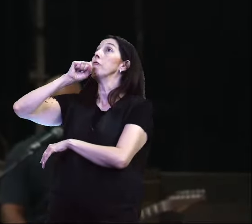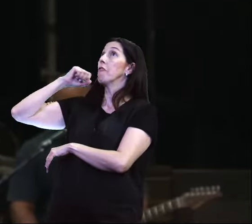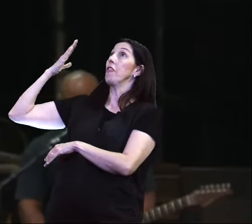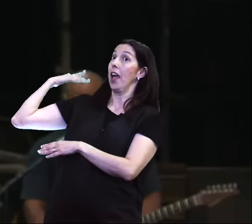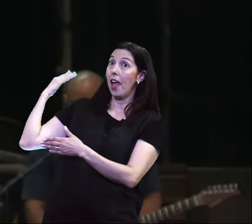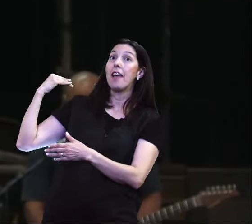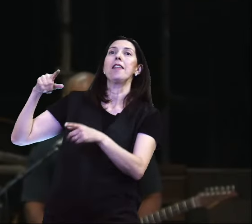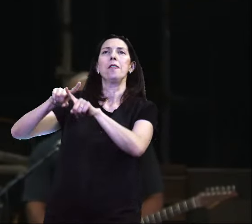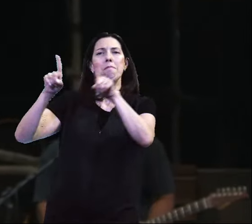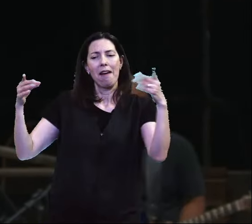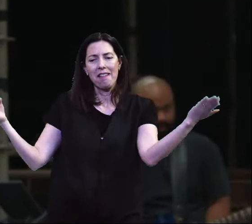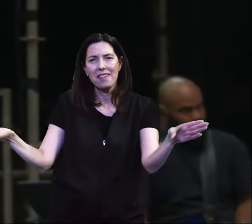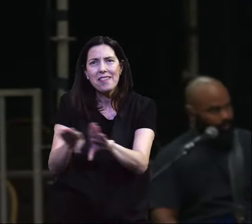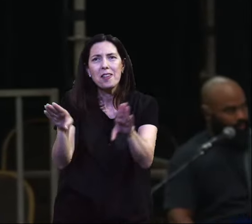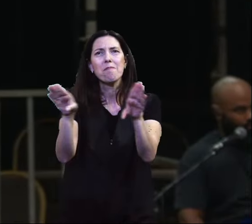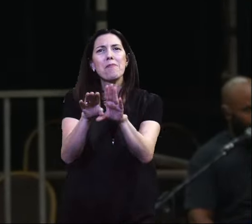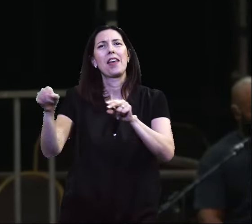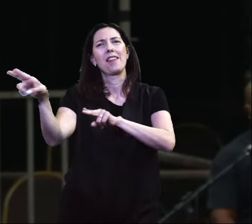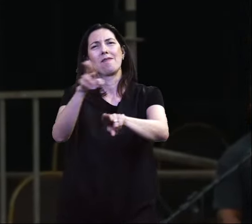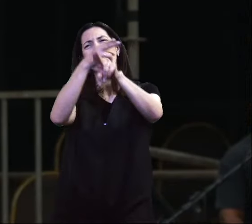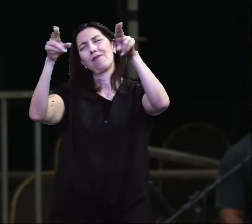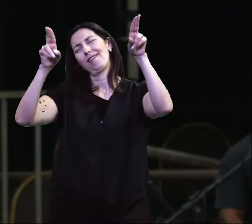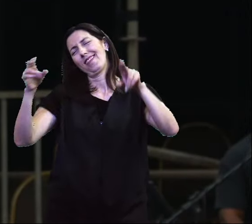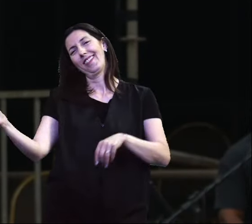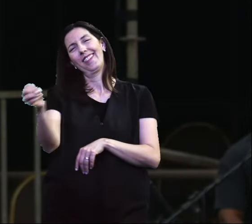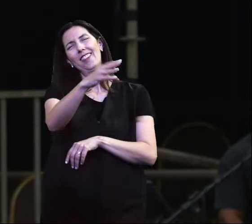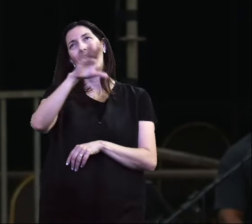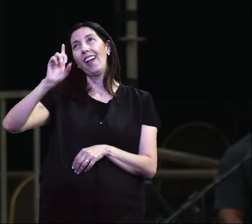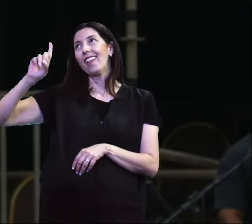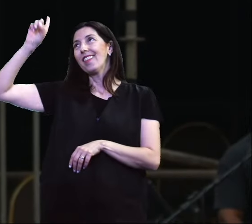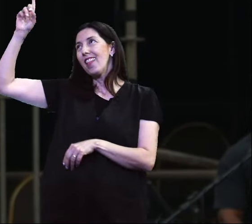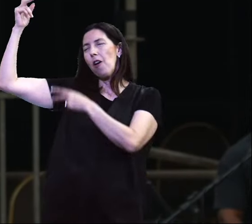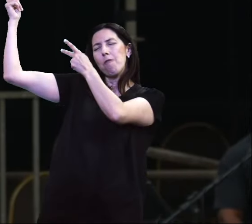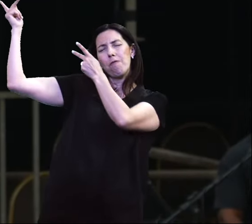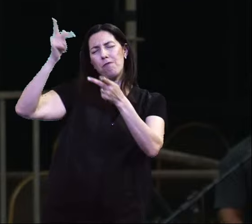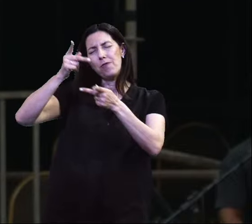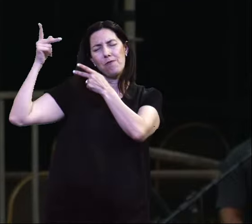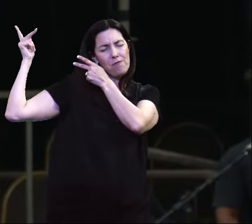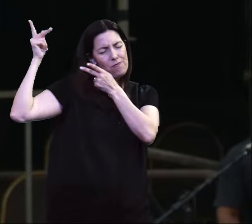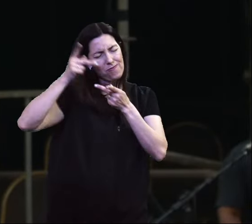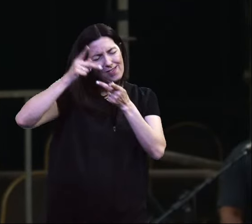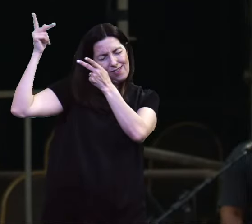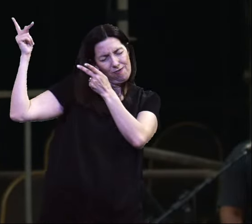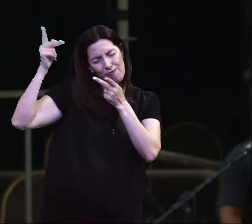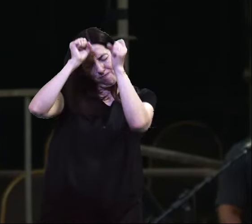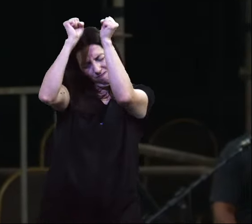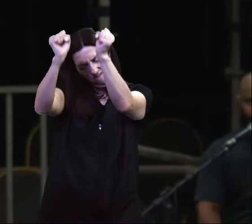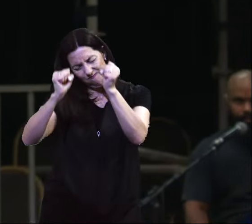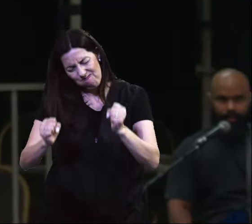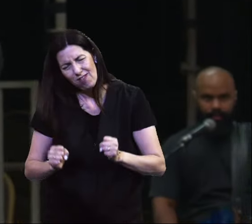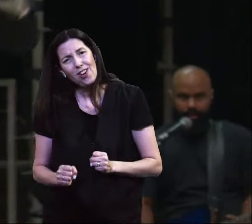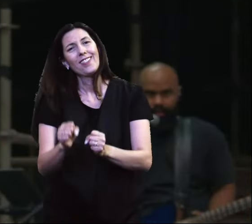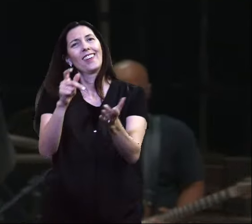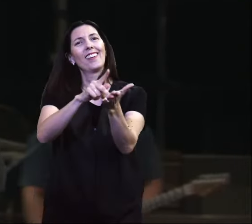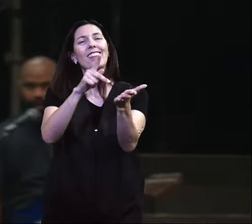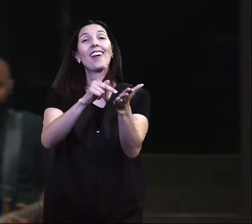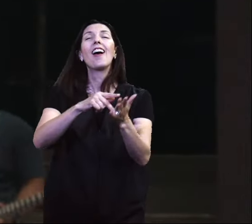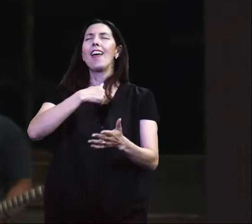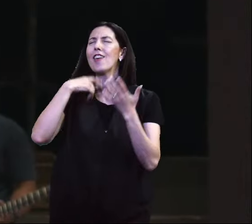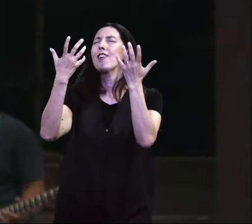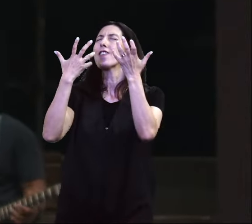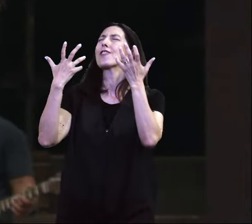e novas, mas o Senhor vai continuar nos visitando com poder. Eu quero viver o